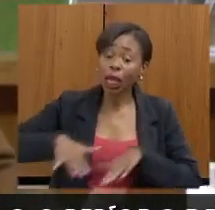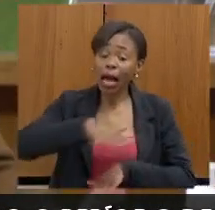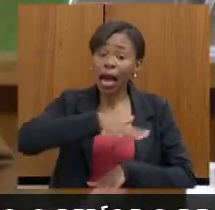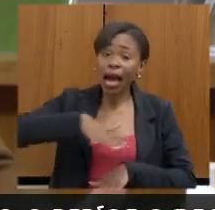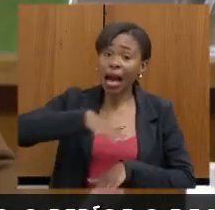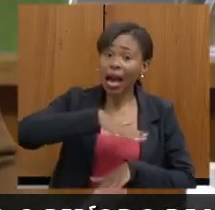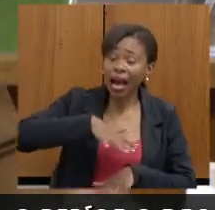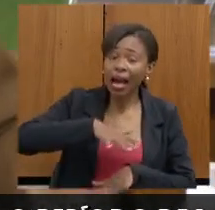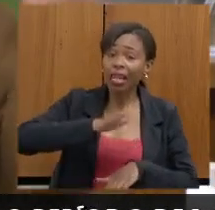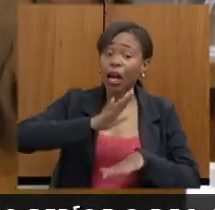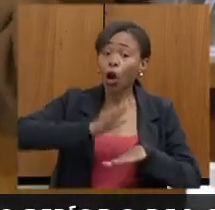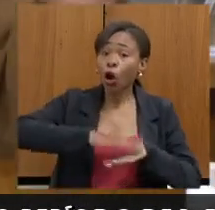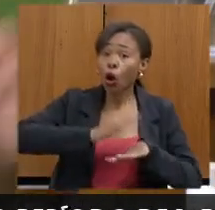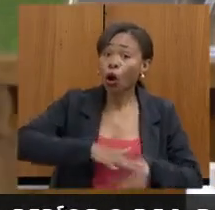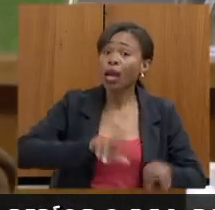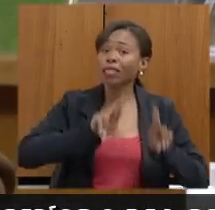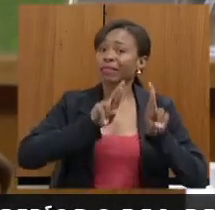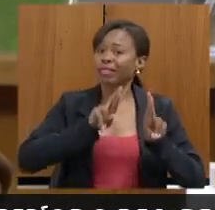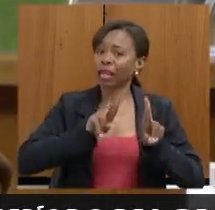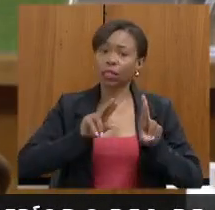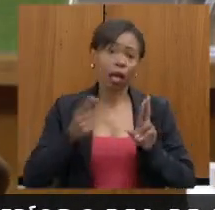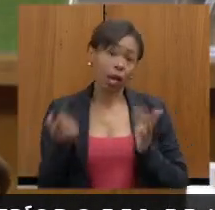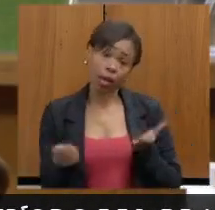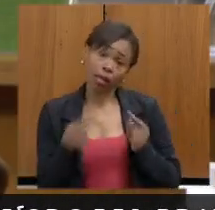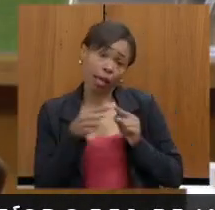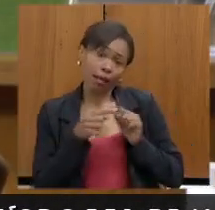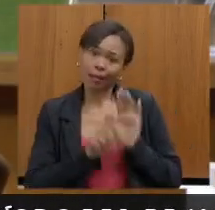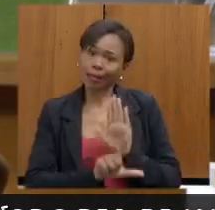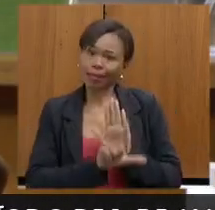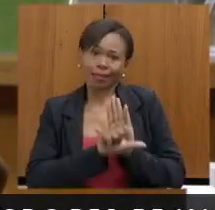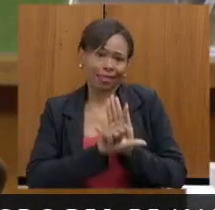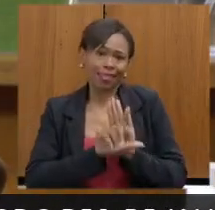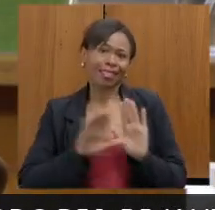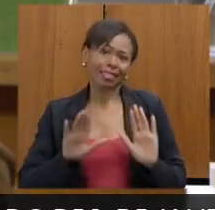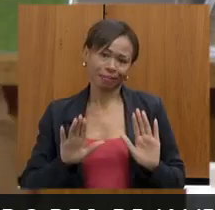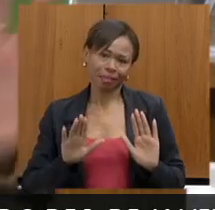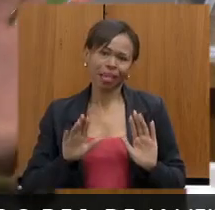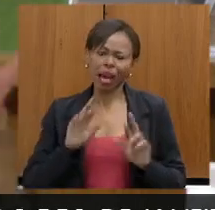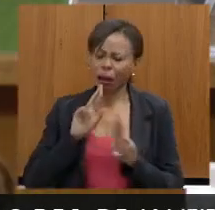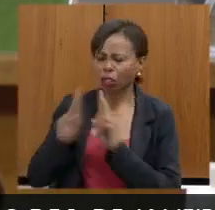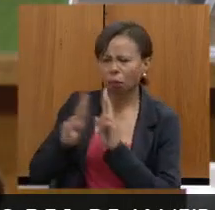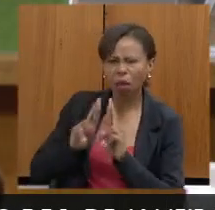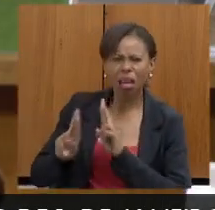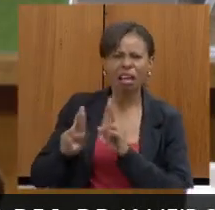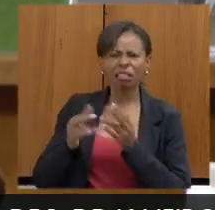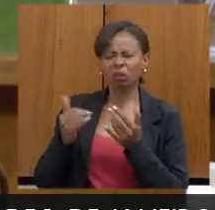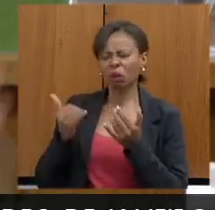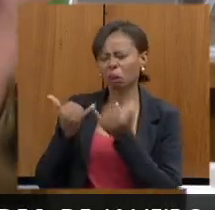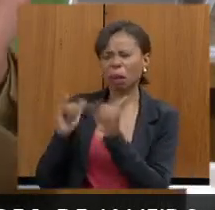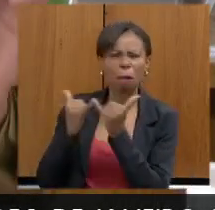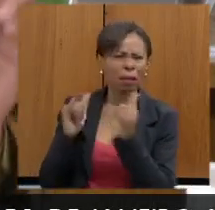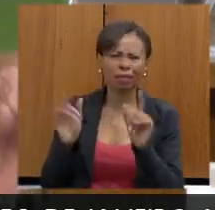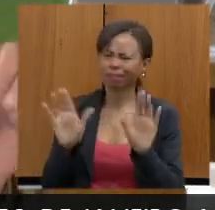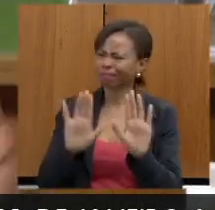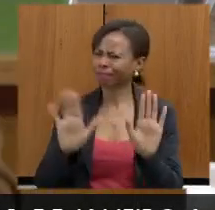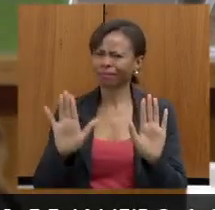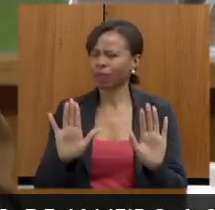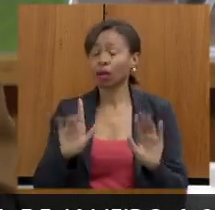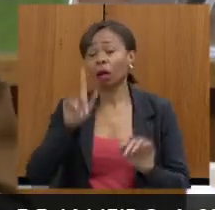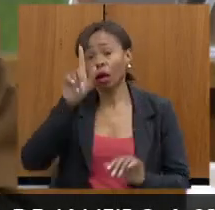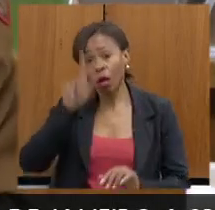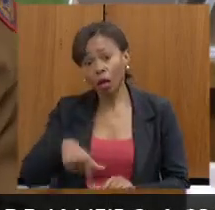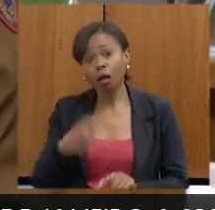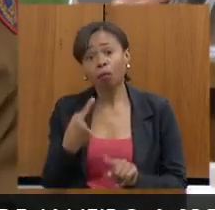questão legal né não temos nenhuma resistência e o dificuldade de relacionamento não é isso não é questão de